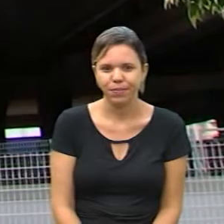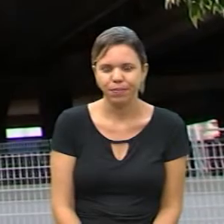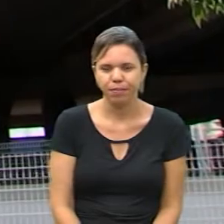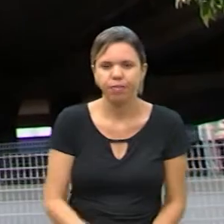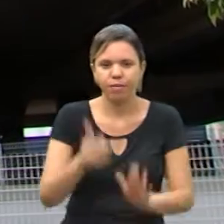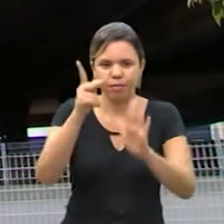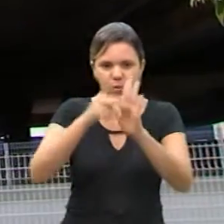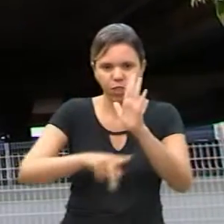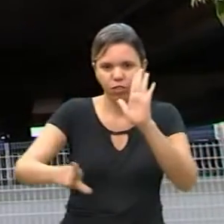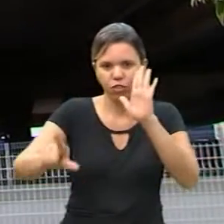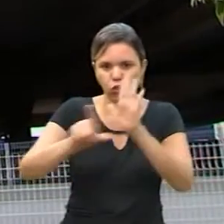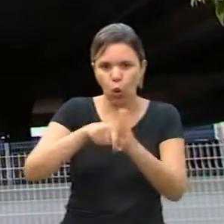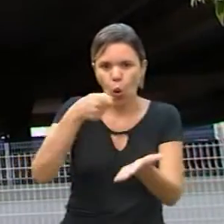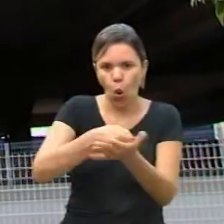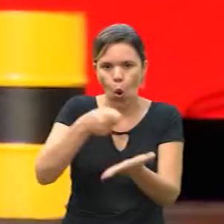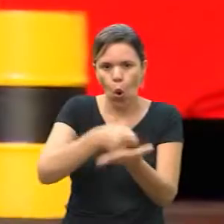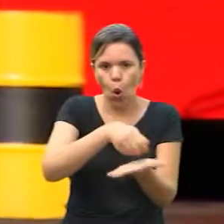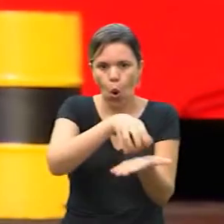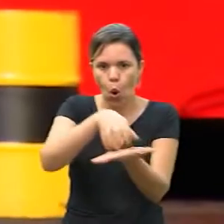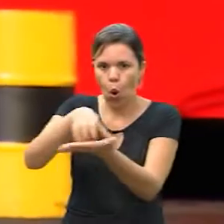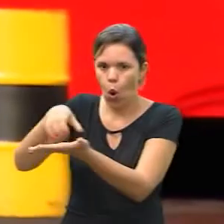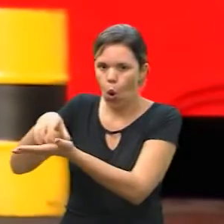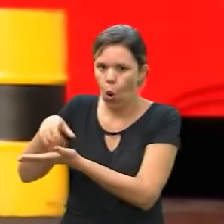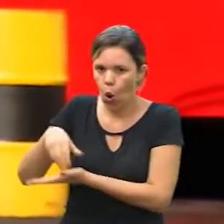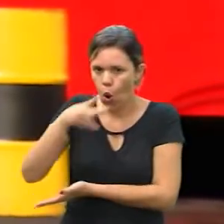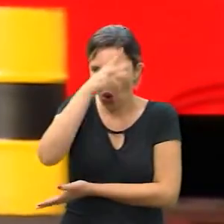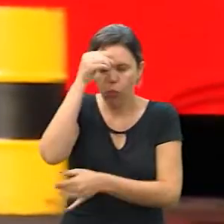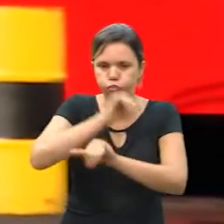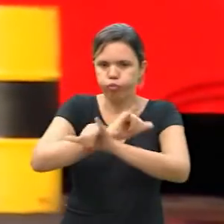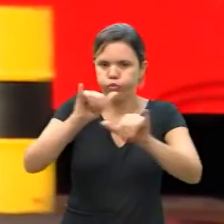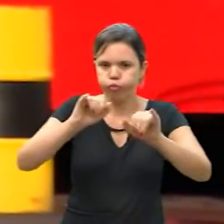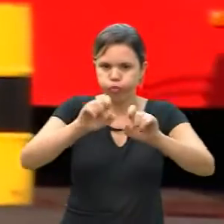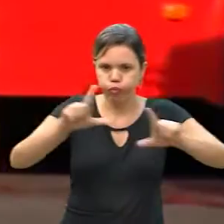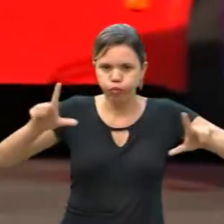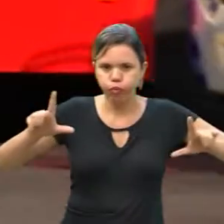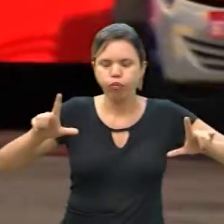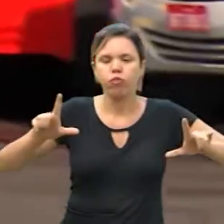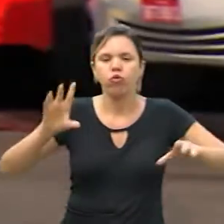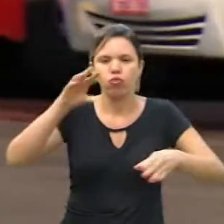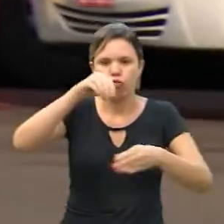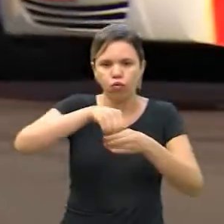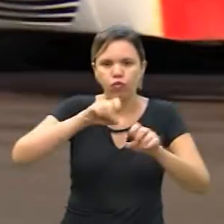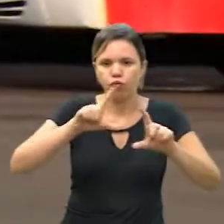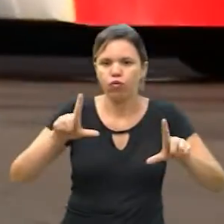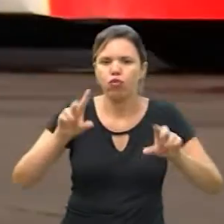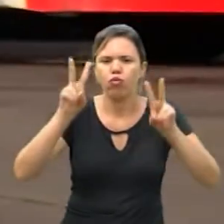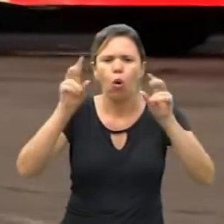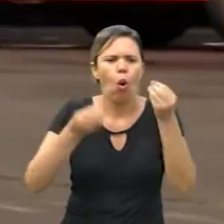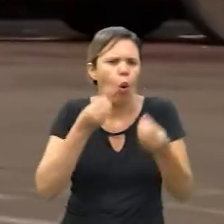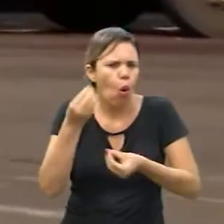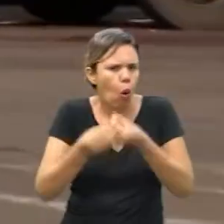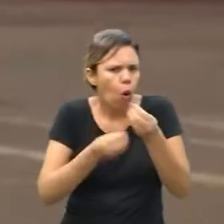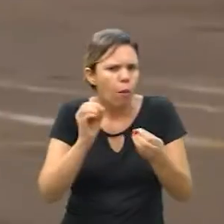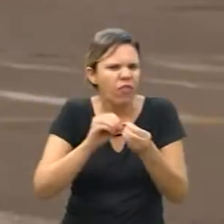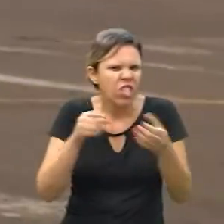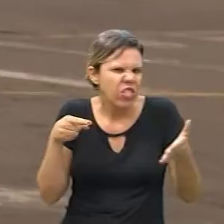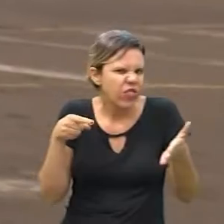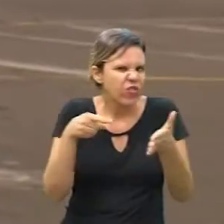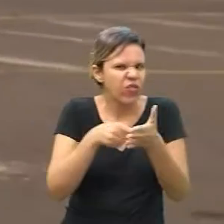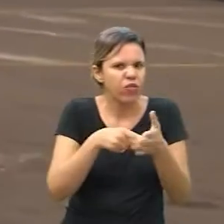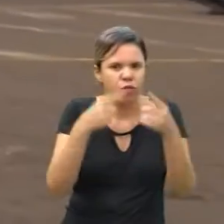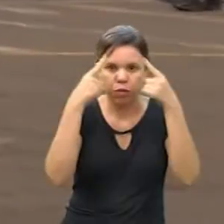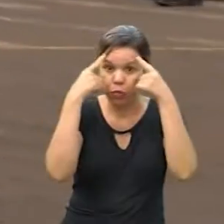O projeto de lei obriga órgãos públicos e ônibus a divulgarem informações por meio de cartazes sobre como